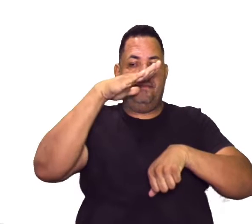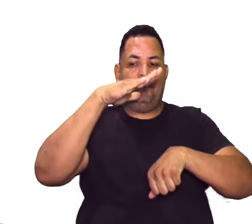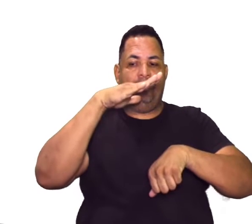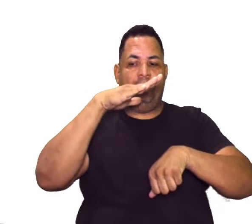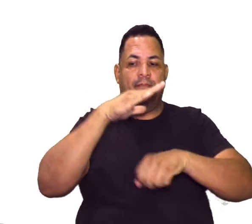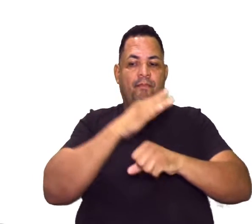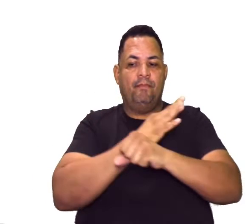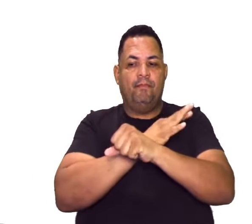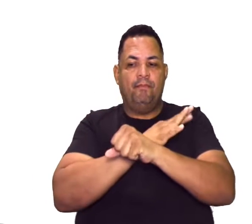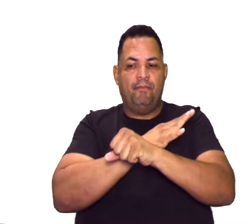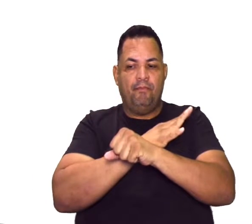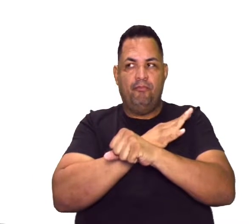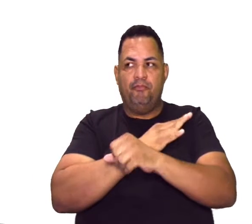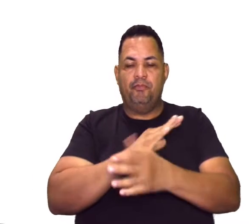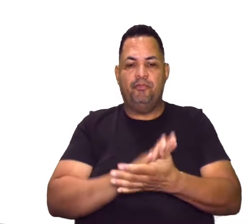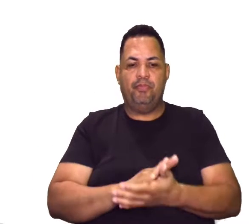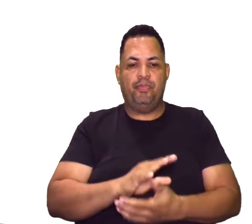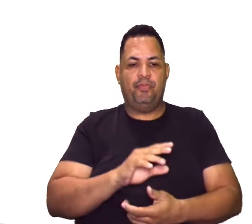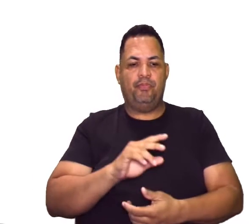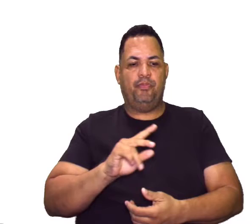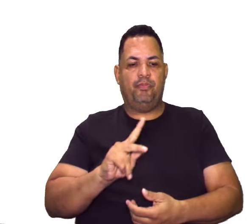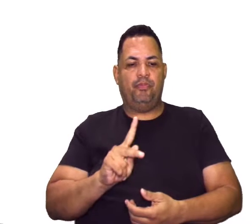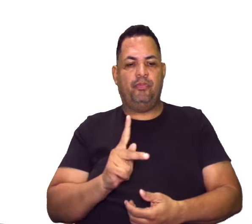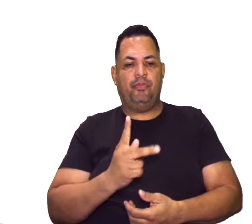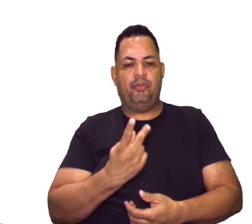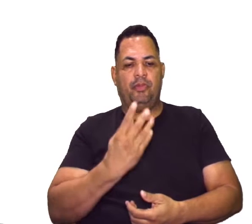aquele ácido.